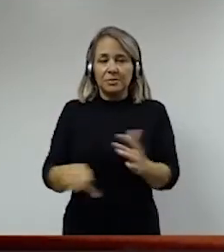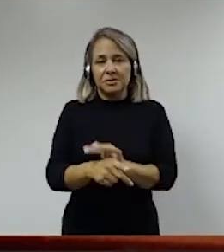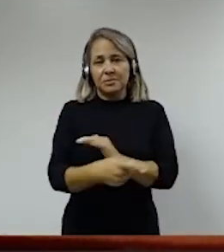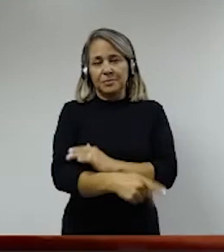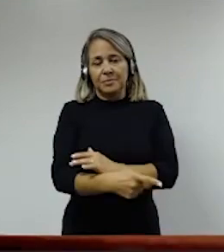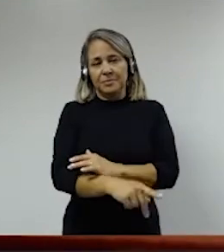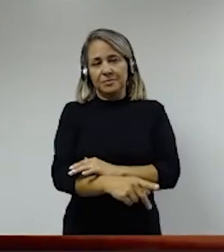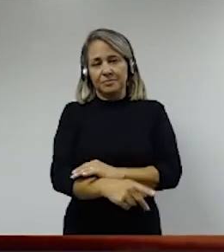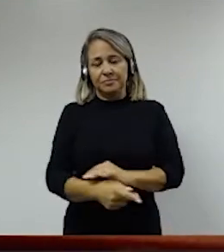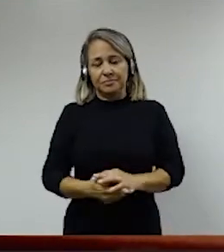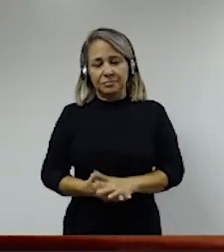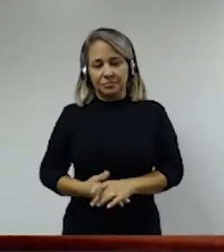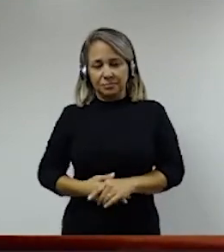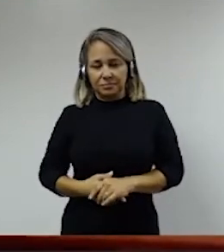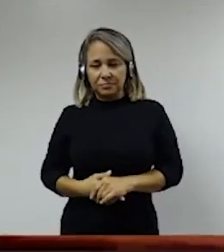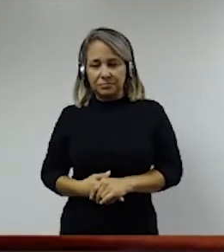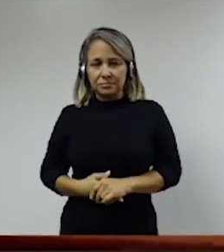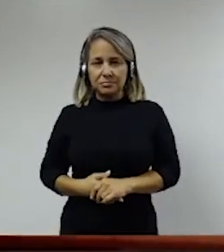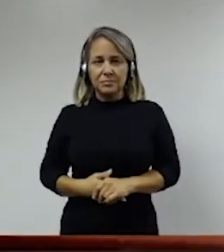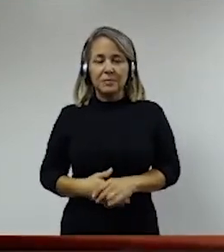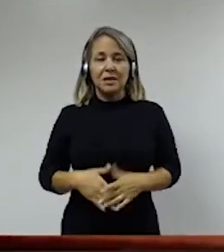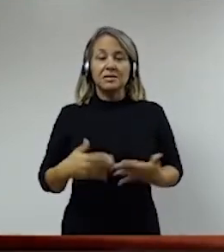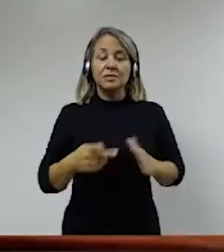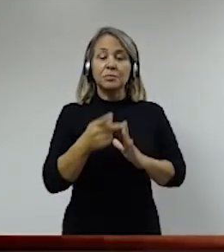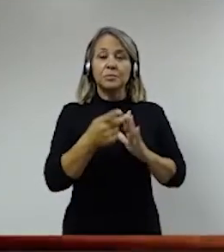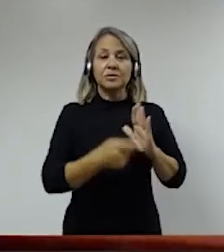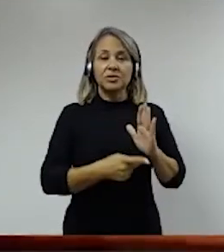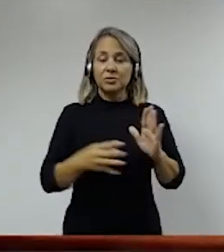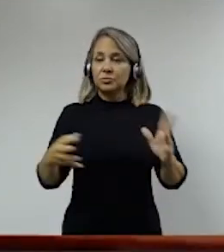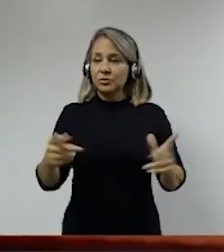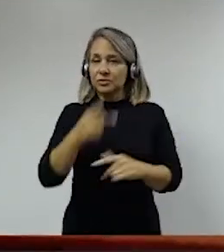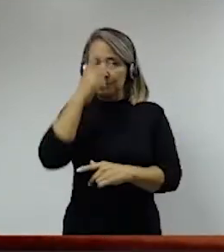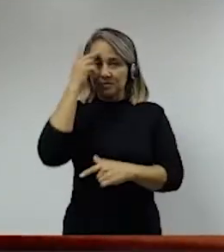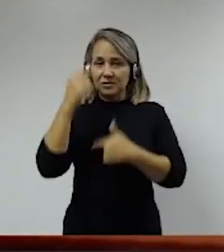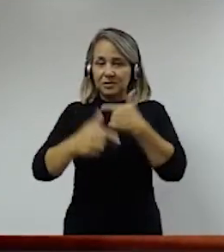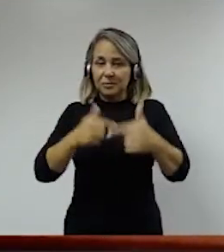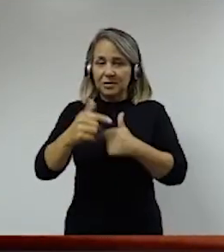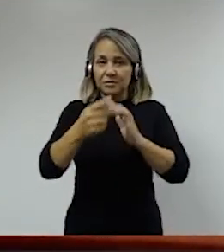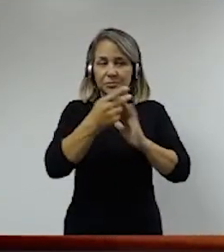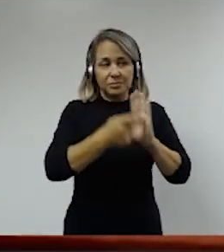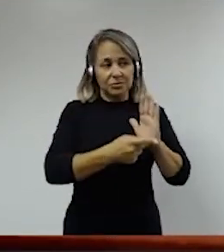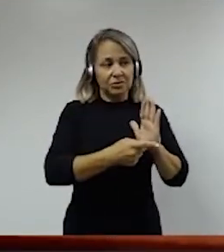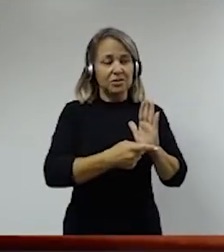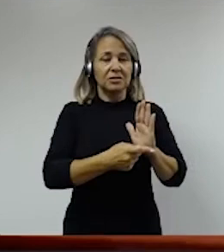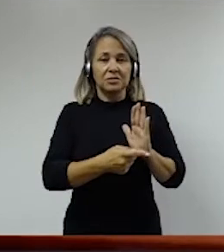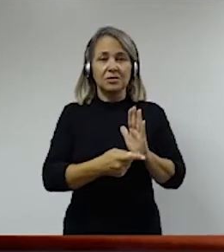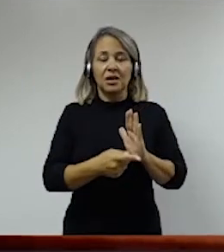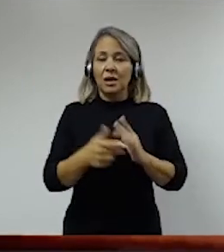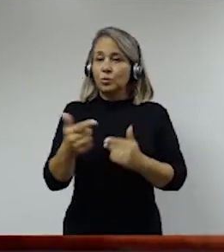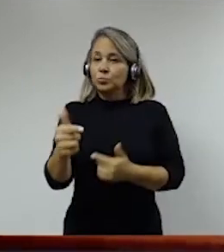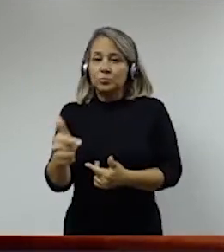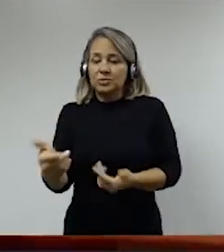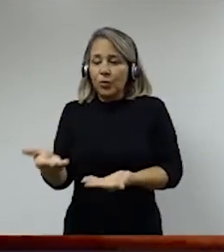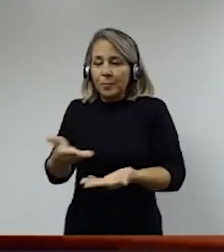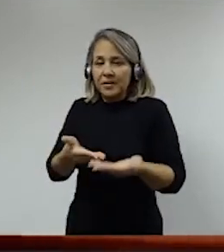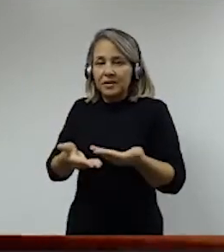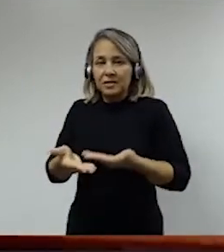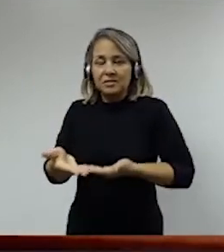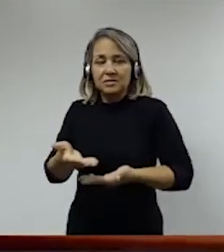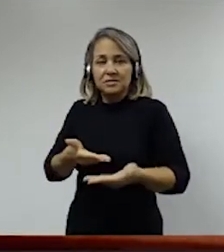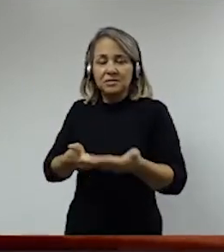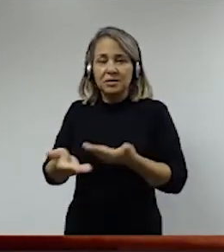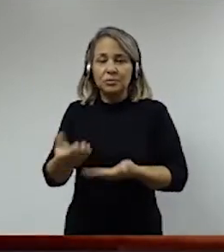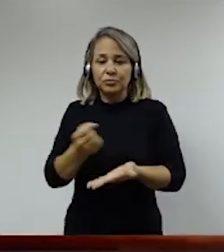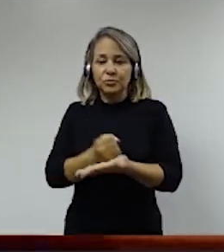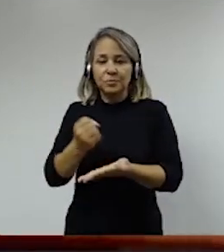setor. Então, ou seja, são projetos, enfim, todo mundo trabalha por projeto, enfim, não é uma relação